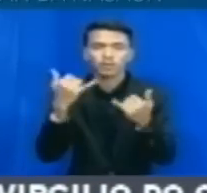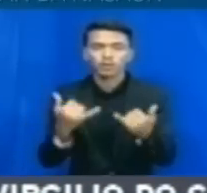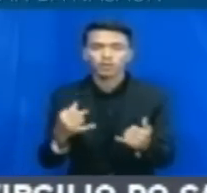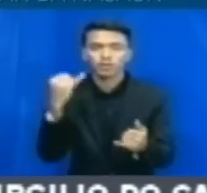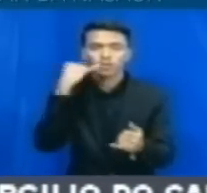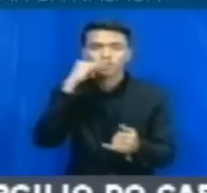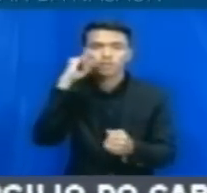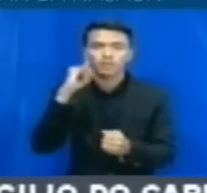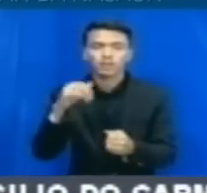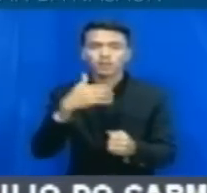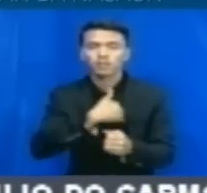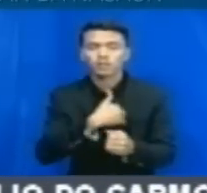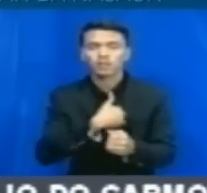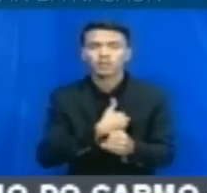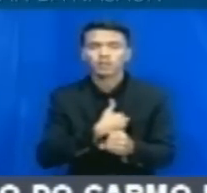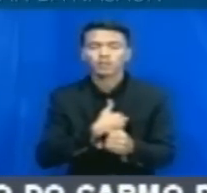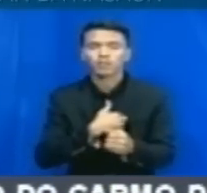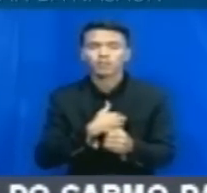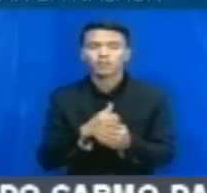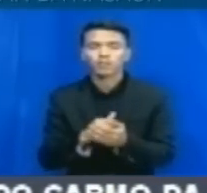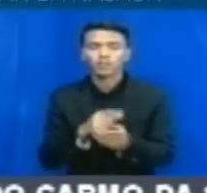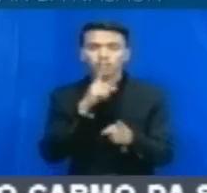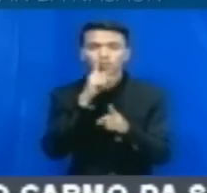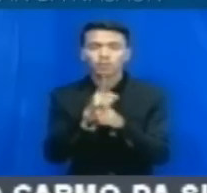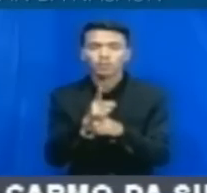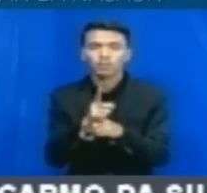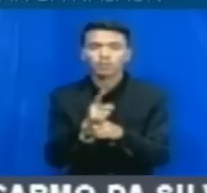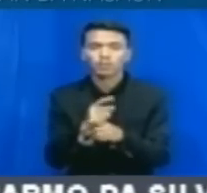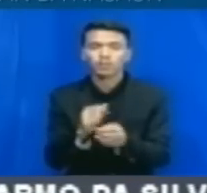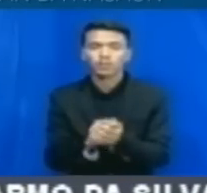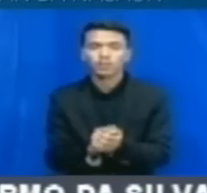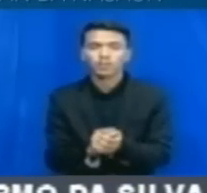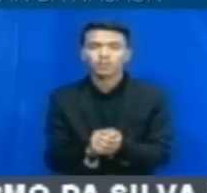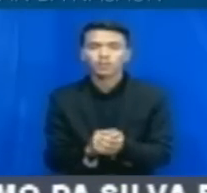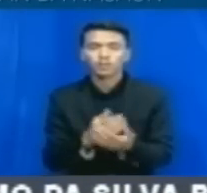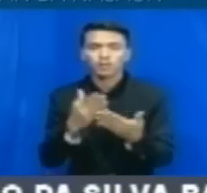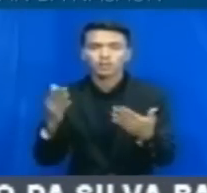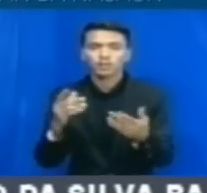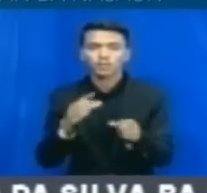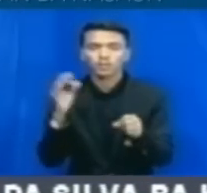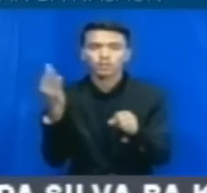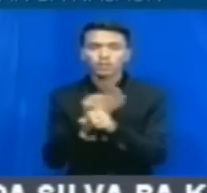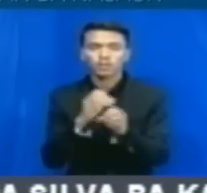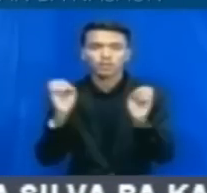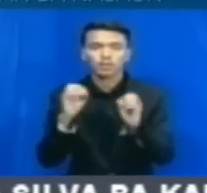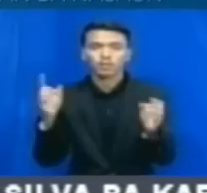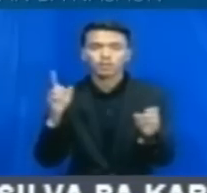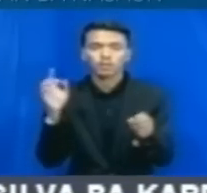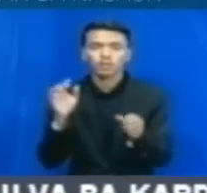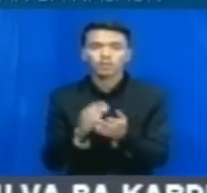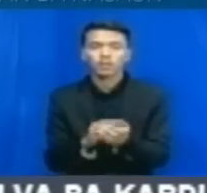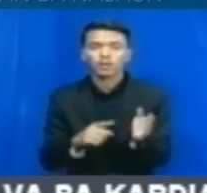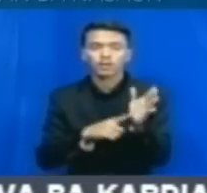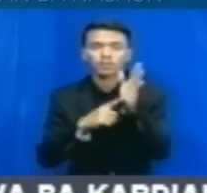investigação se dau lao alidia prova se dau suficiente e tare kata que momento sai a